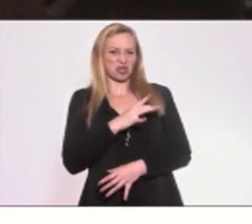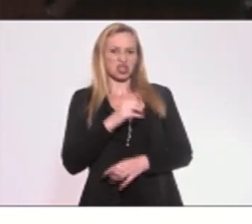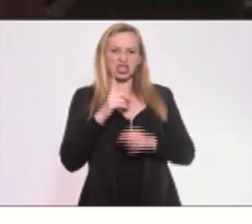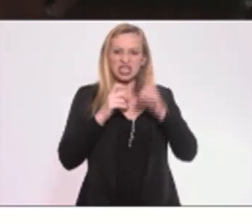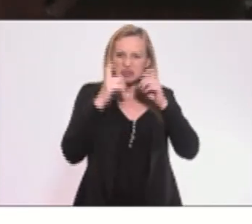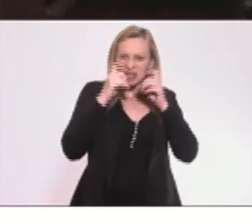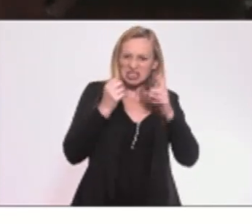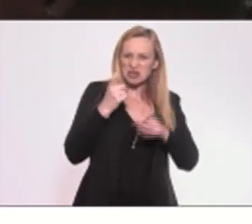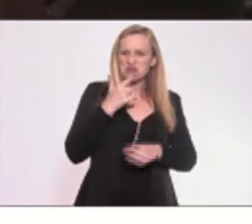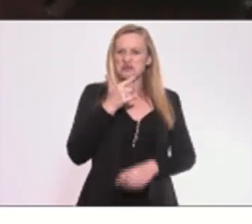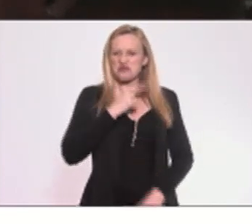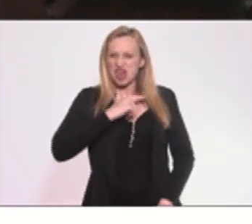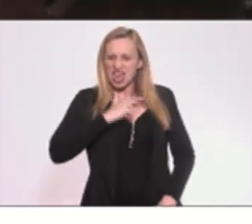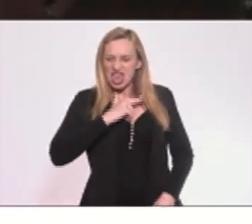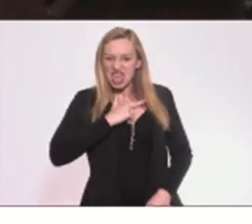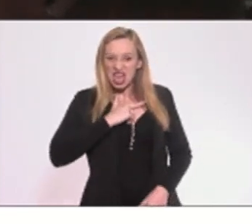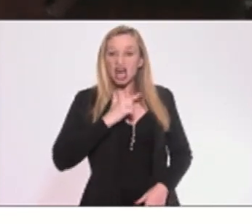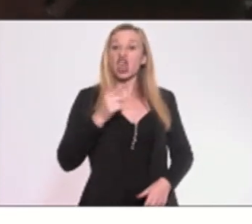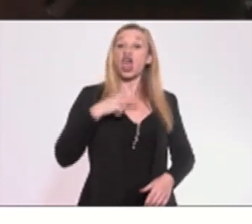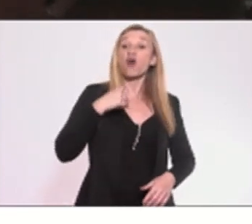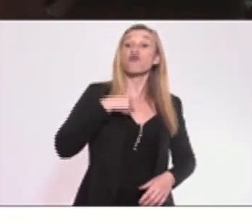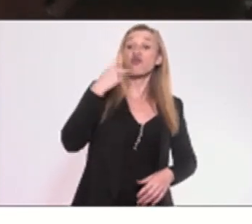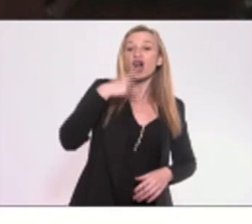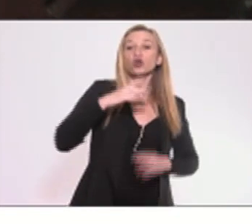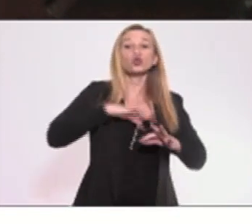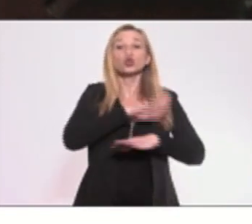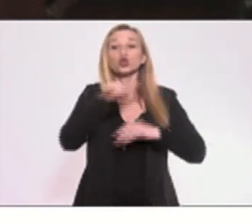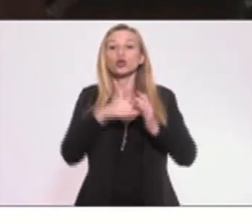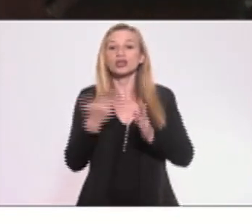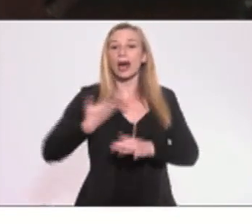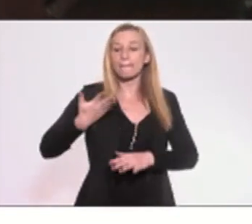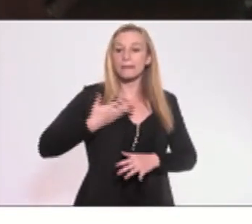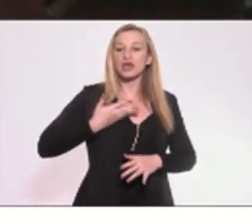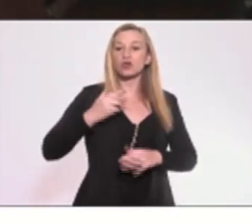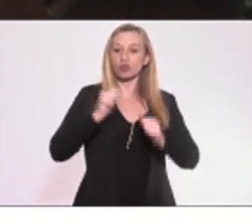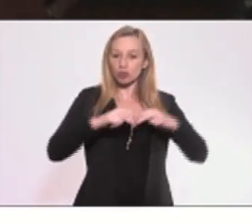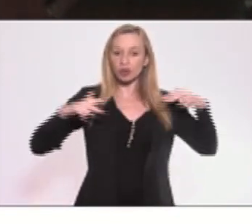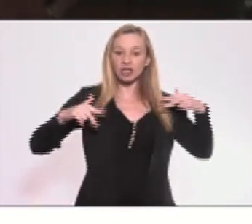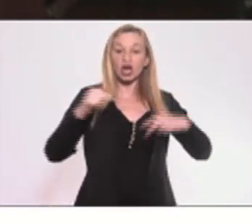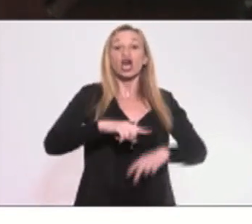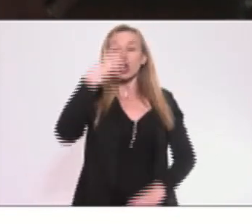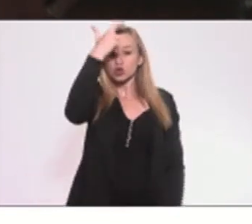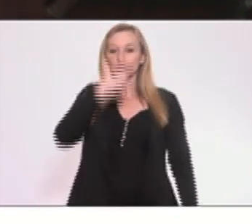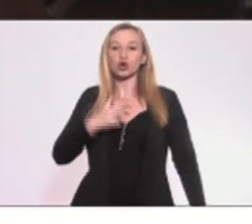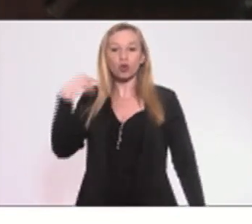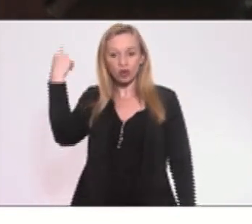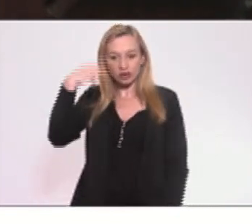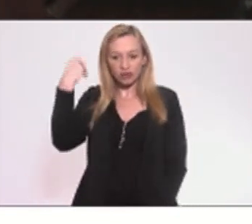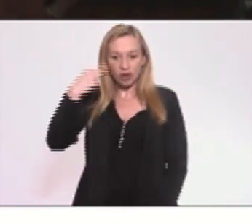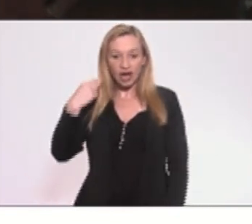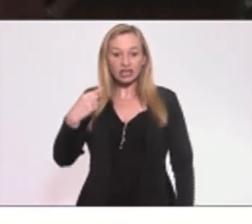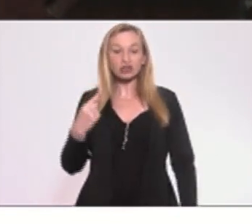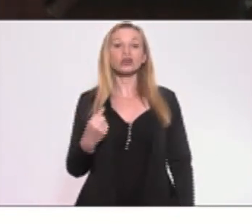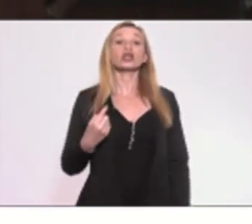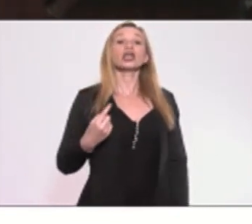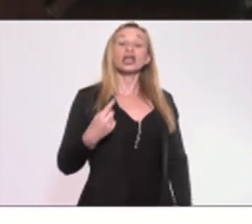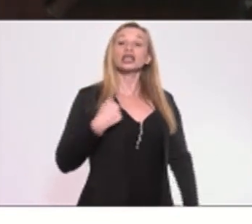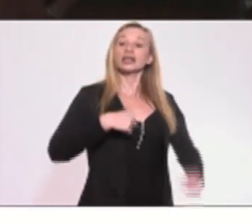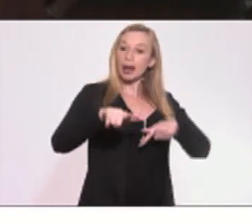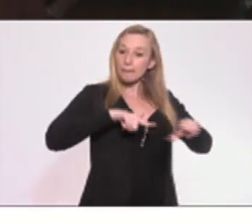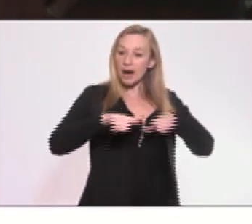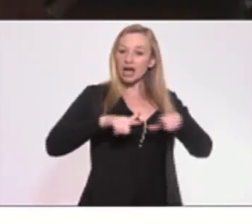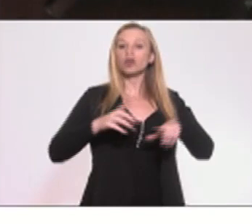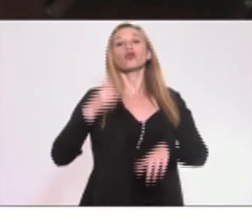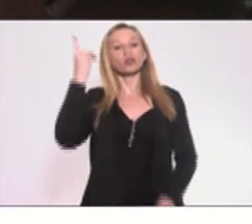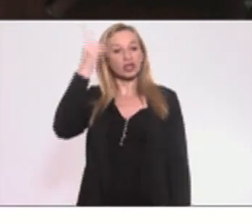com todos os meus amigos aqui no plenário. Eu sou advogado e estou deputado. Estou debutando